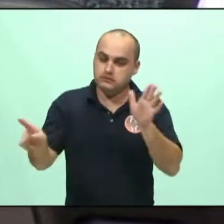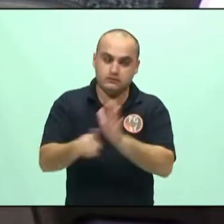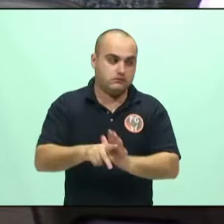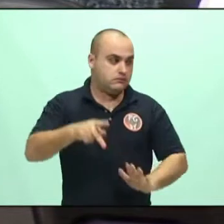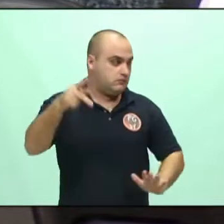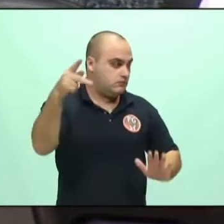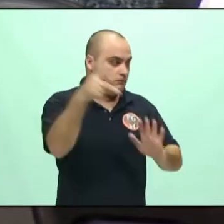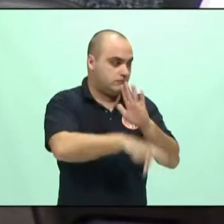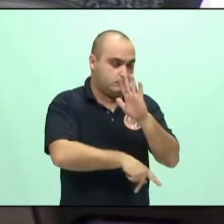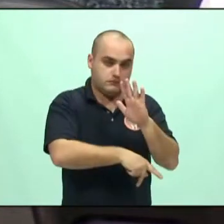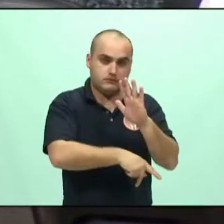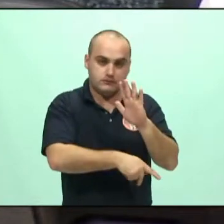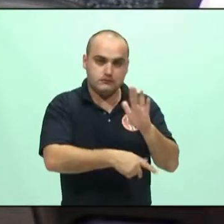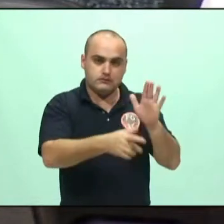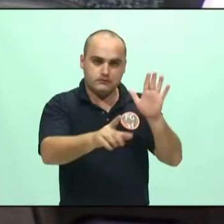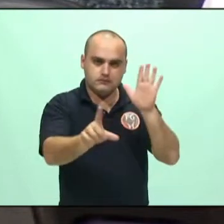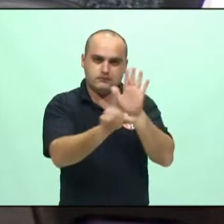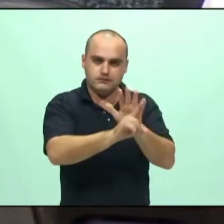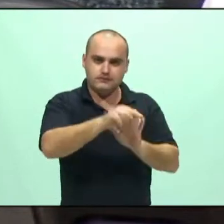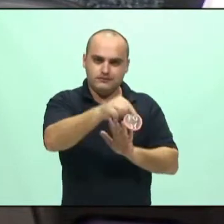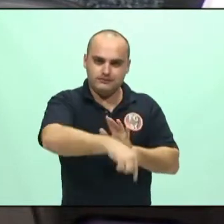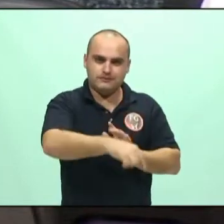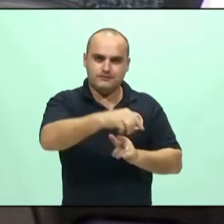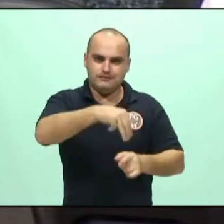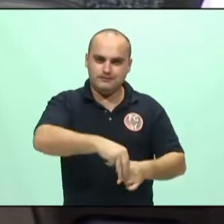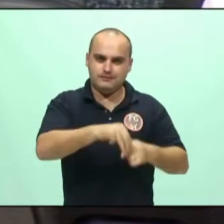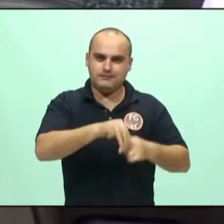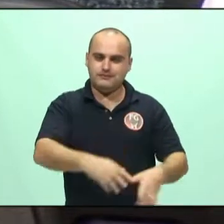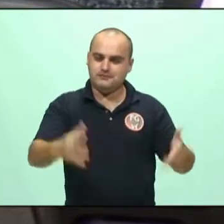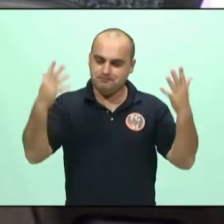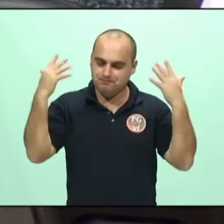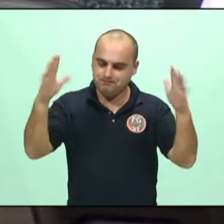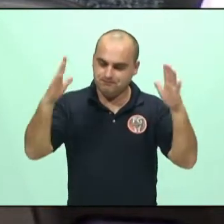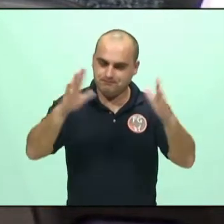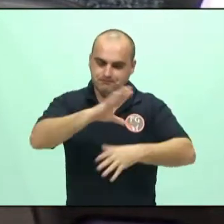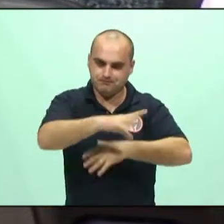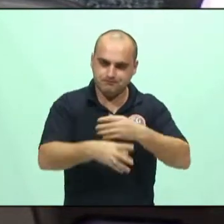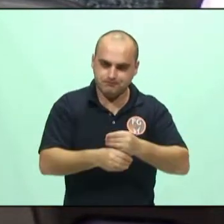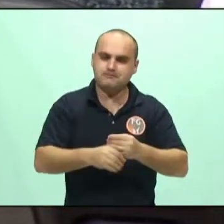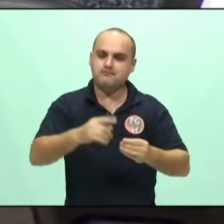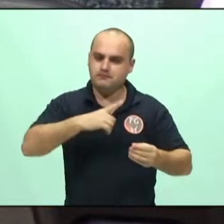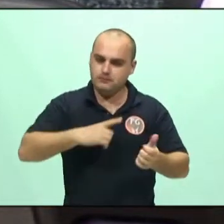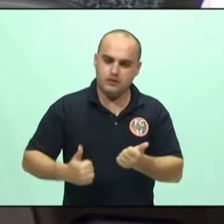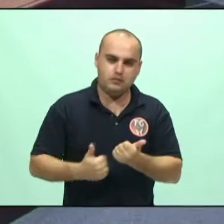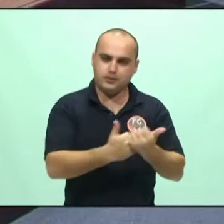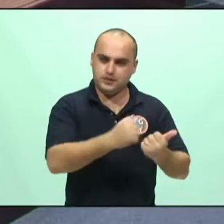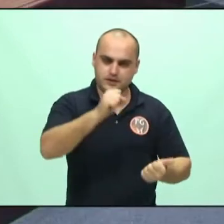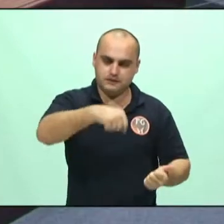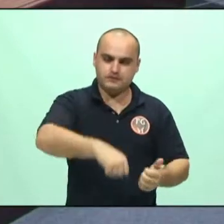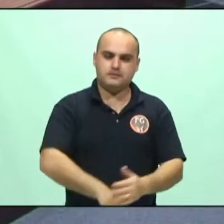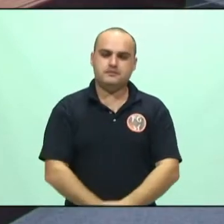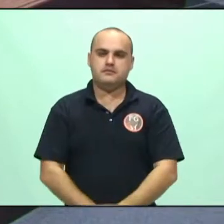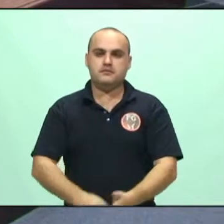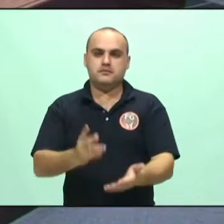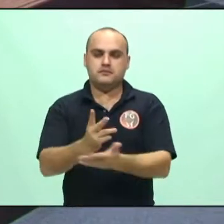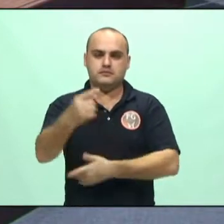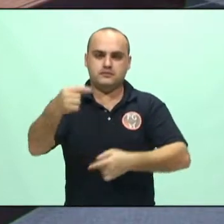projeto de lei aqui do governo Municipal Parabéns aqui pela Emenda com certeza tem meu apoio também